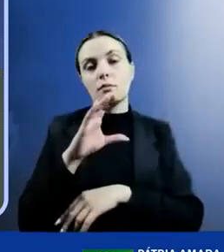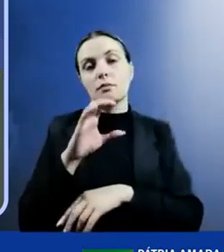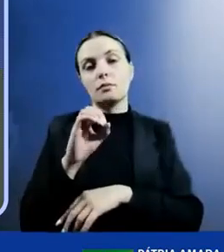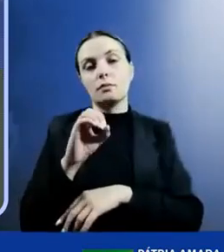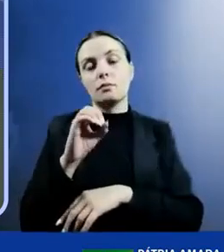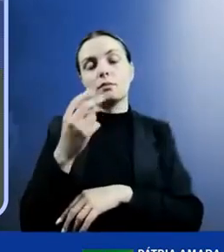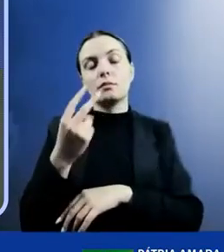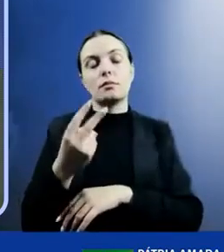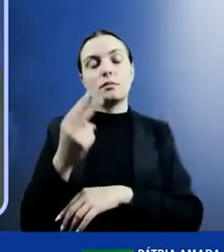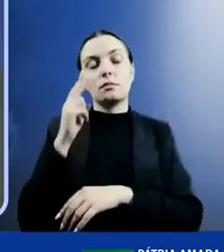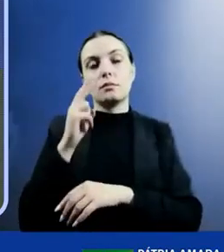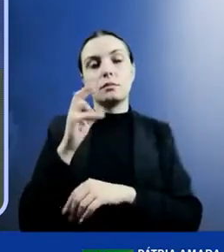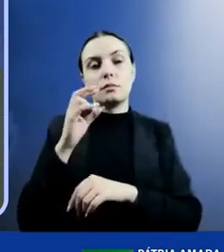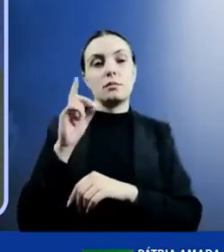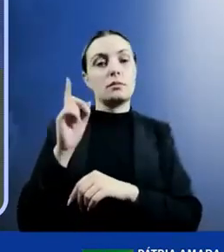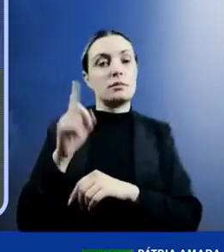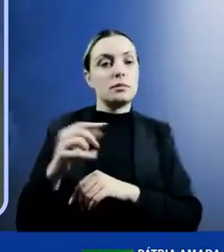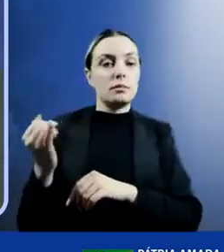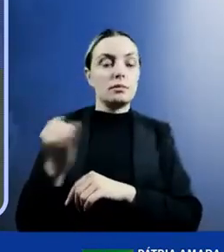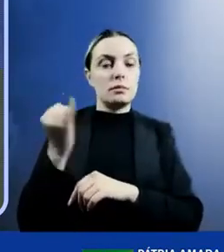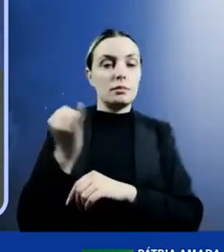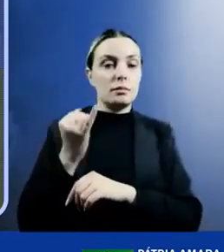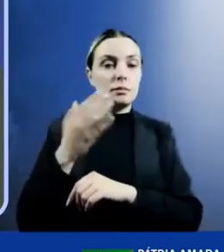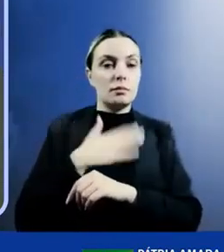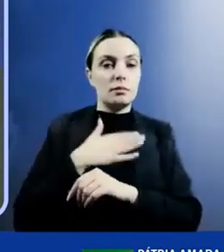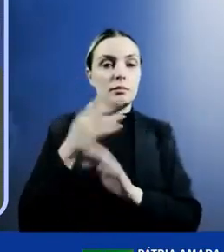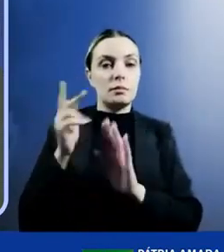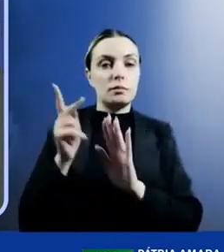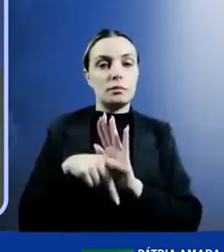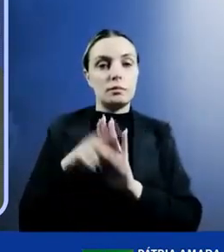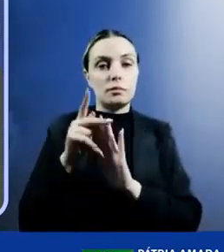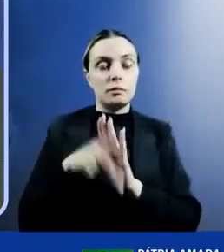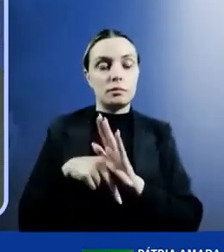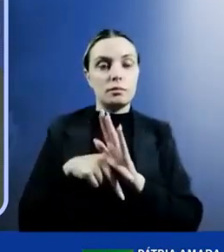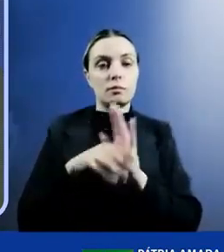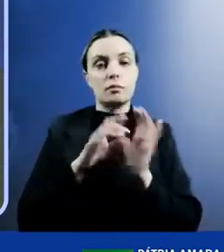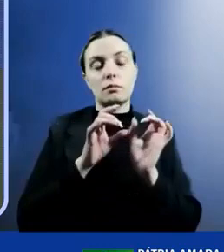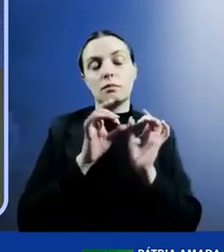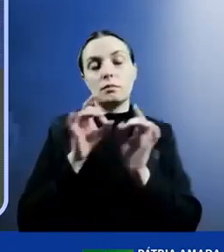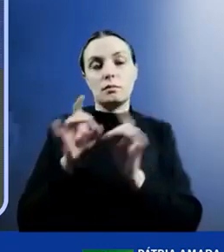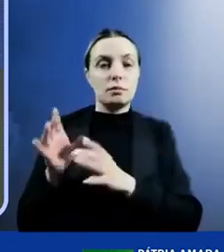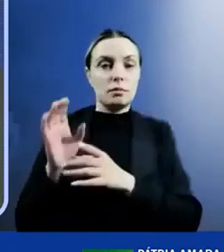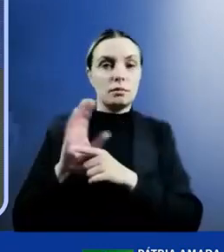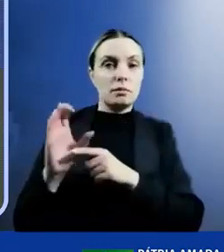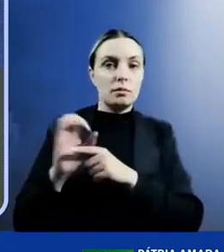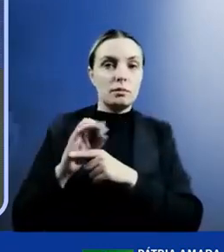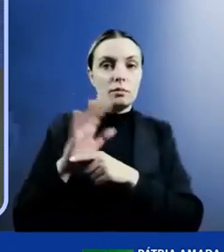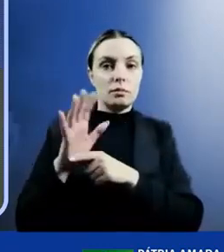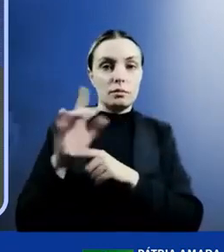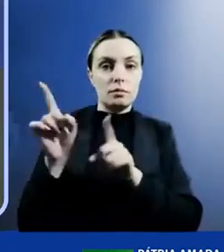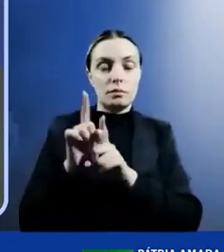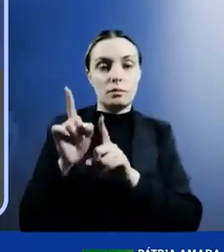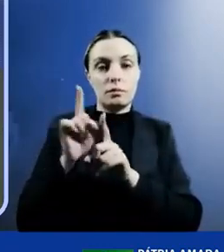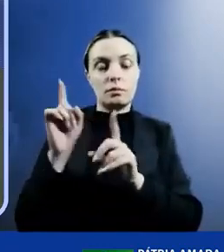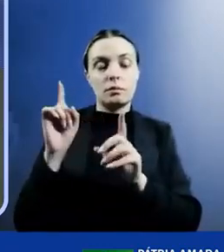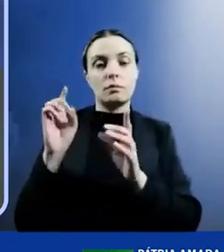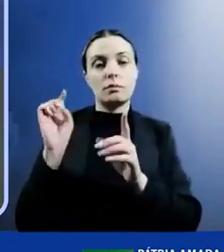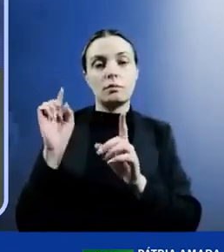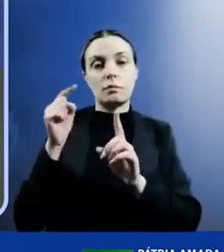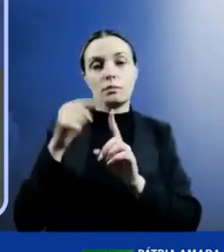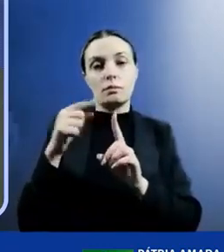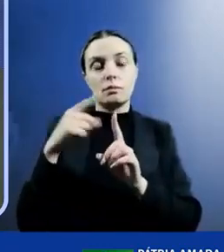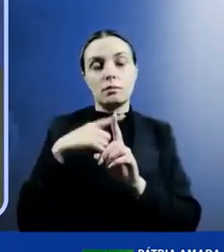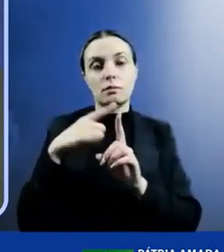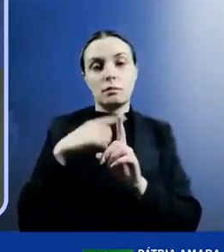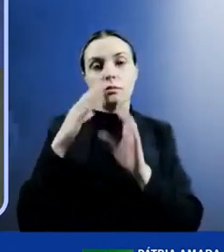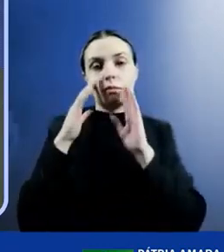componente importante no nosso plano de descarbonização. E essas nossas metas, nós temos trabalhado